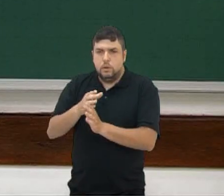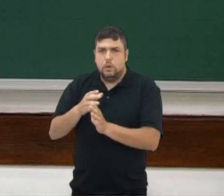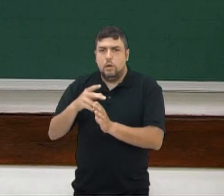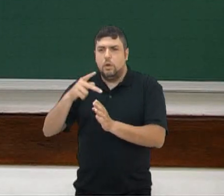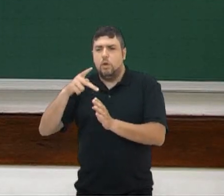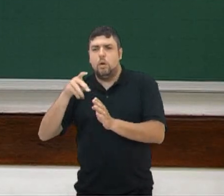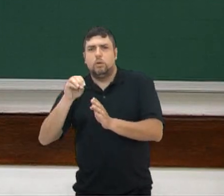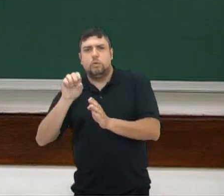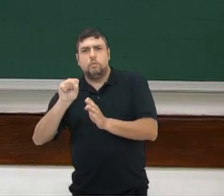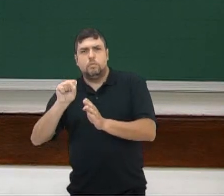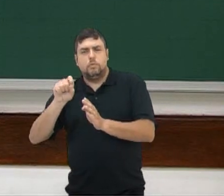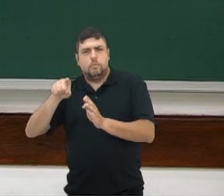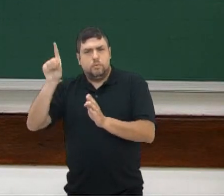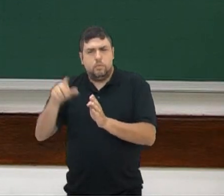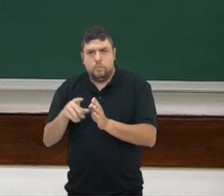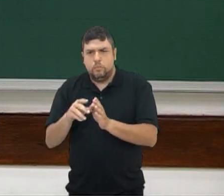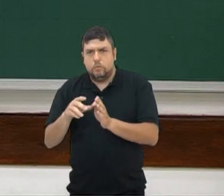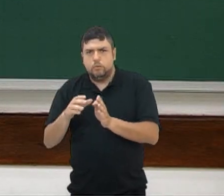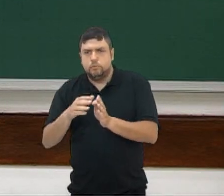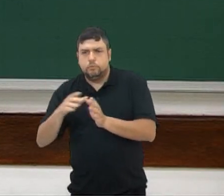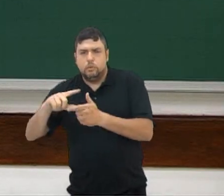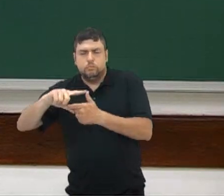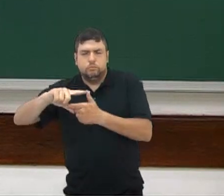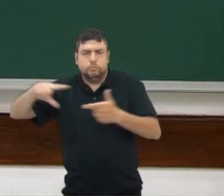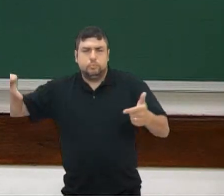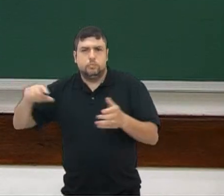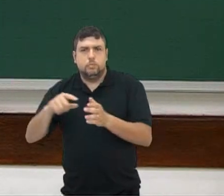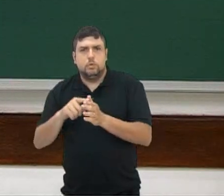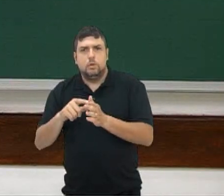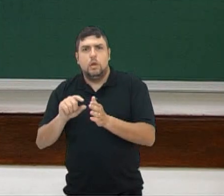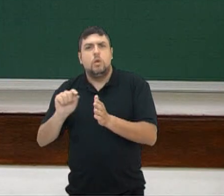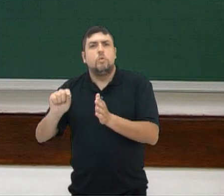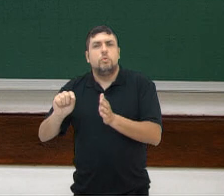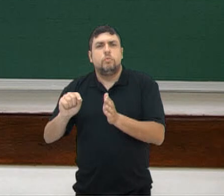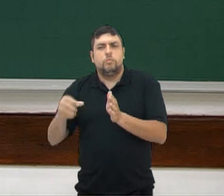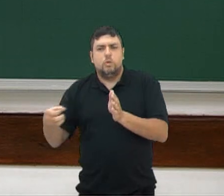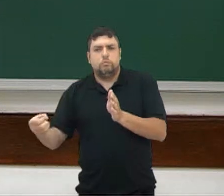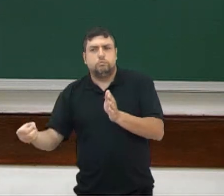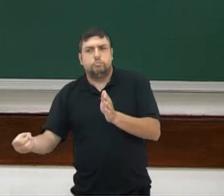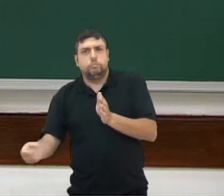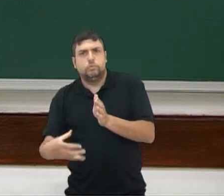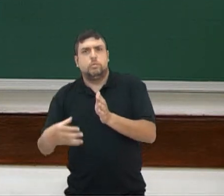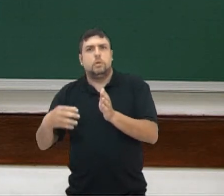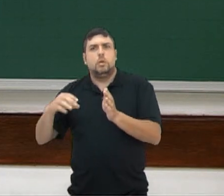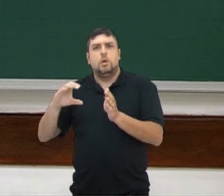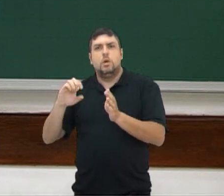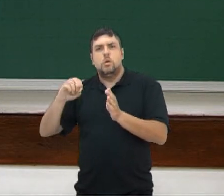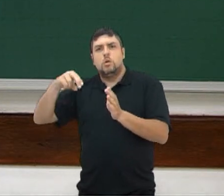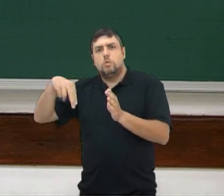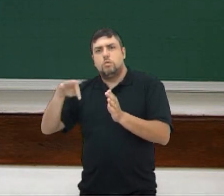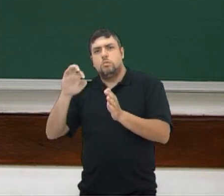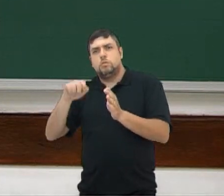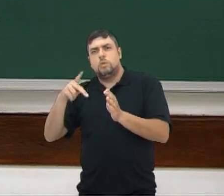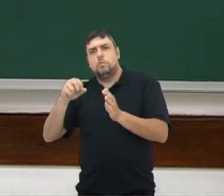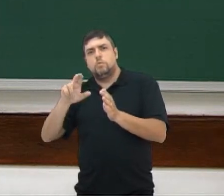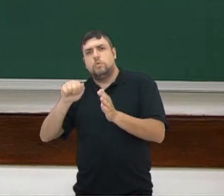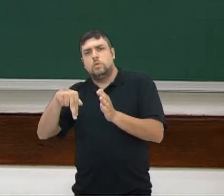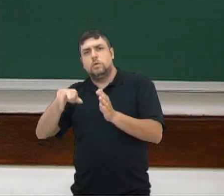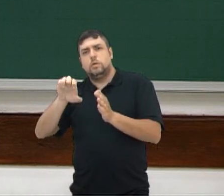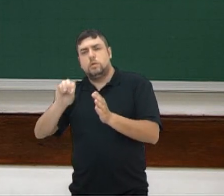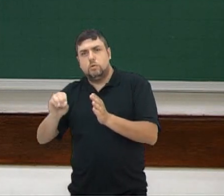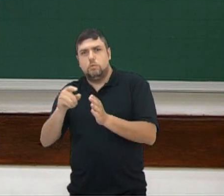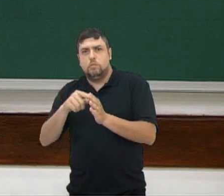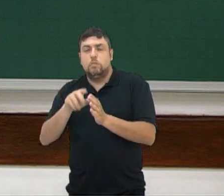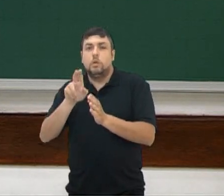pós-modernismo, mas são as tendências contemporâneas, né? Elas ainda estão acontecendo, então o que nós estudamos mesmo é o modernismo,